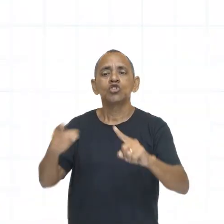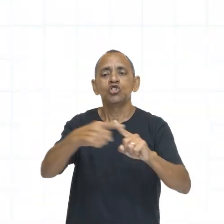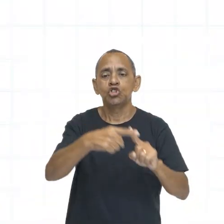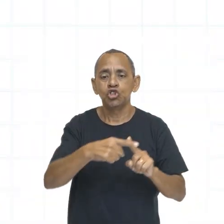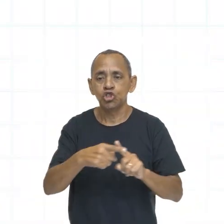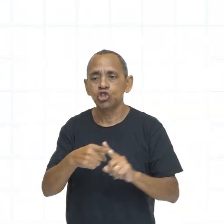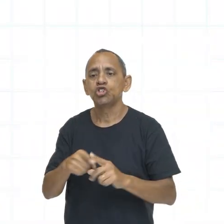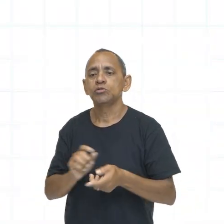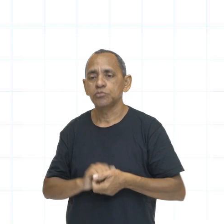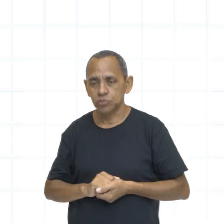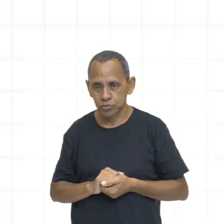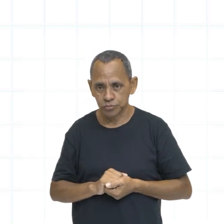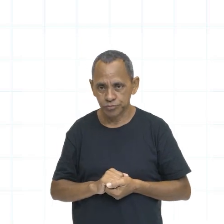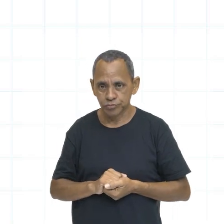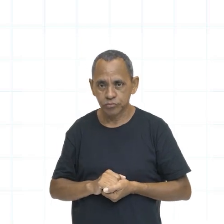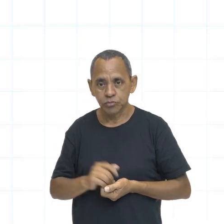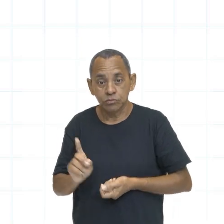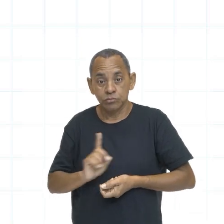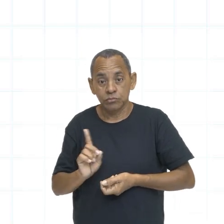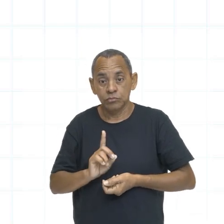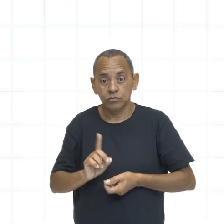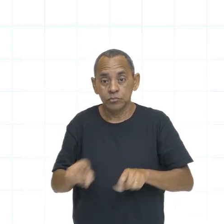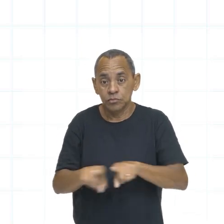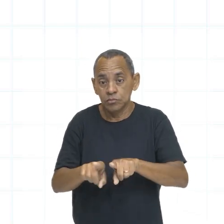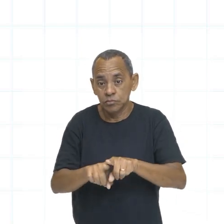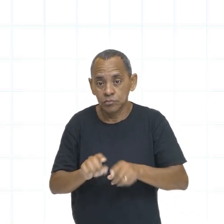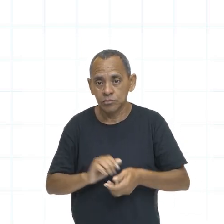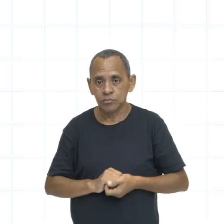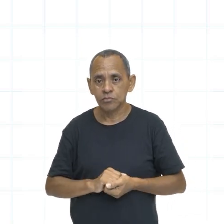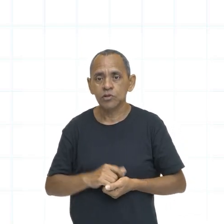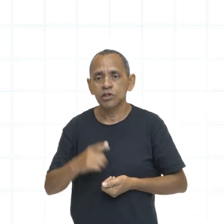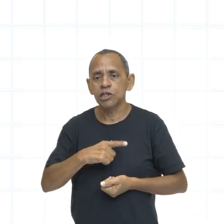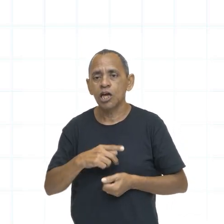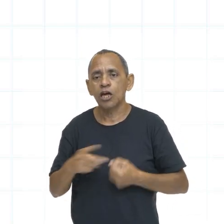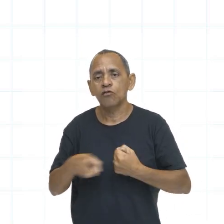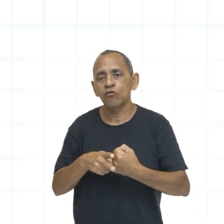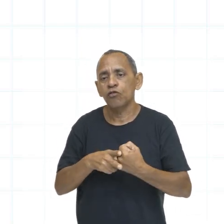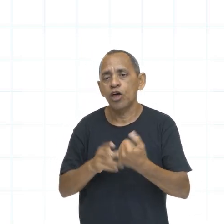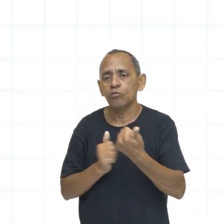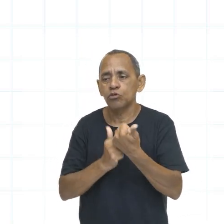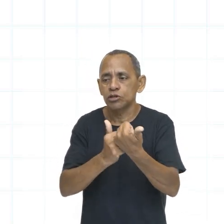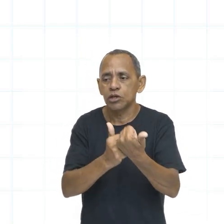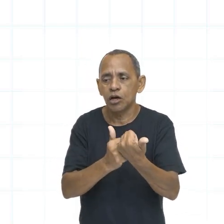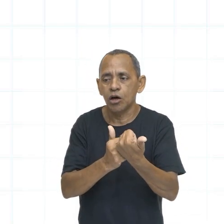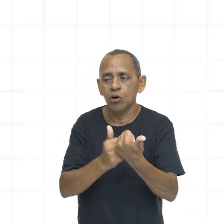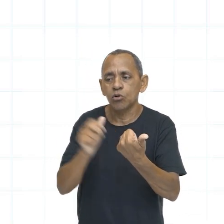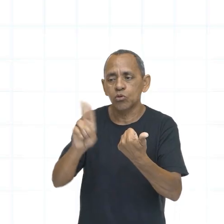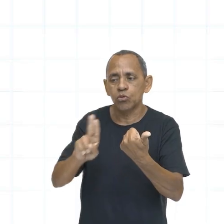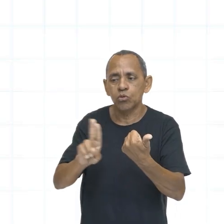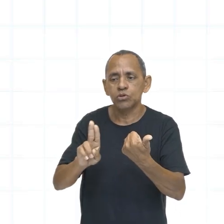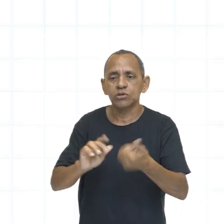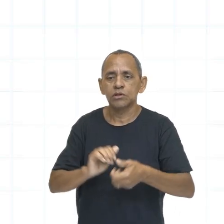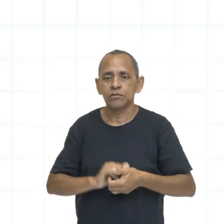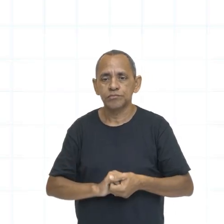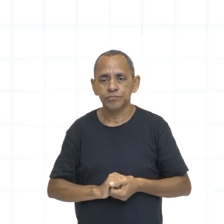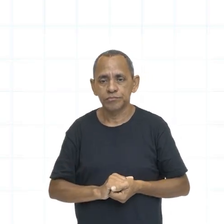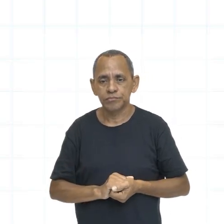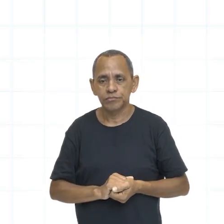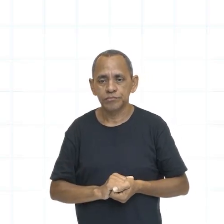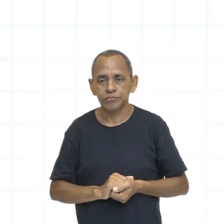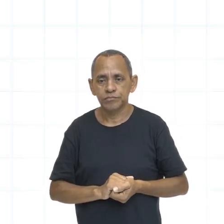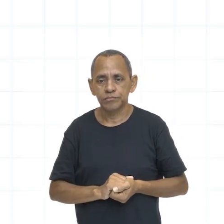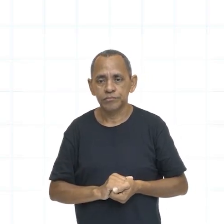lá? Frases negativas, então. Eu tenho ali o verbo modal, né, nessas frases. Então, as